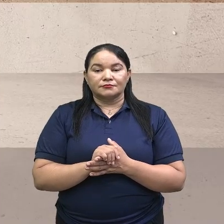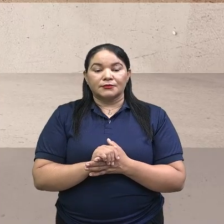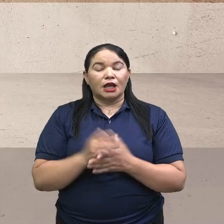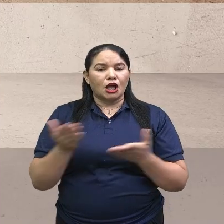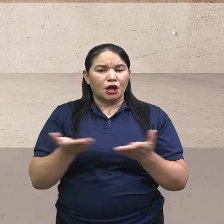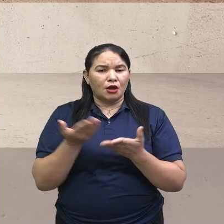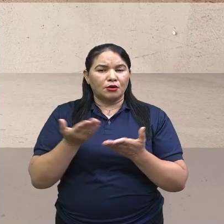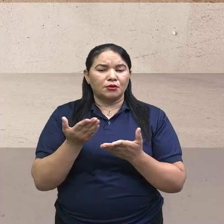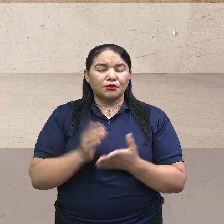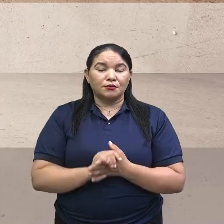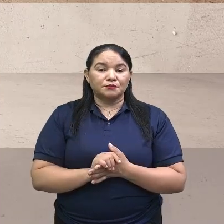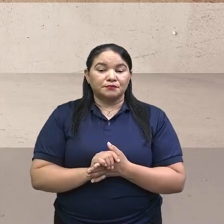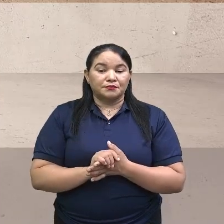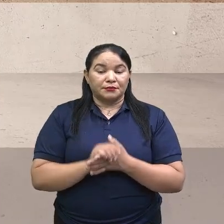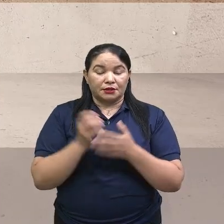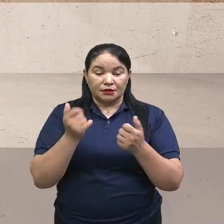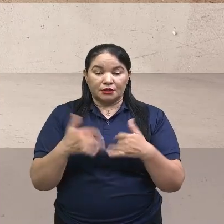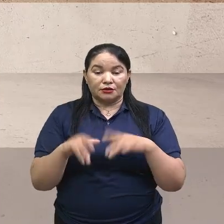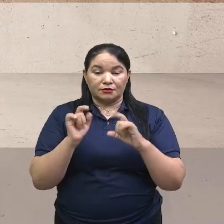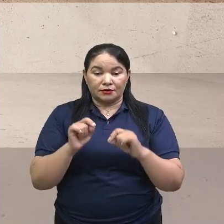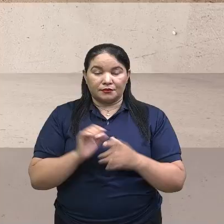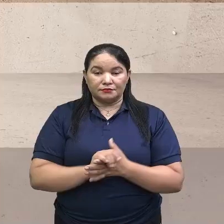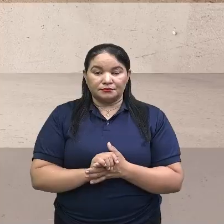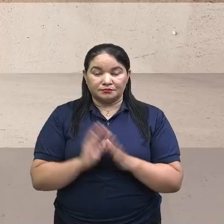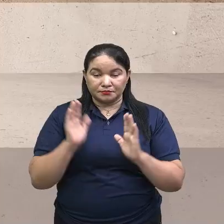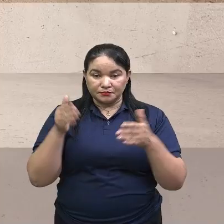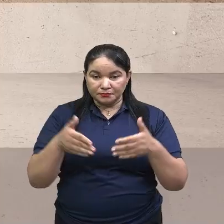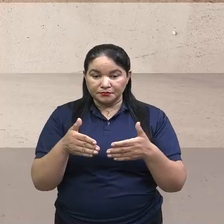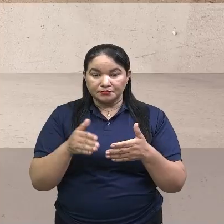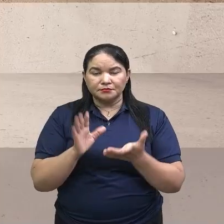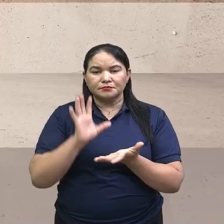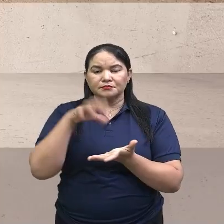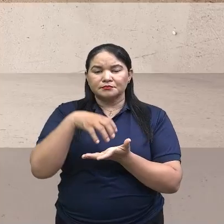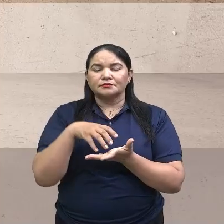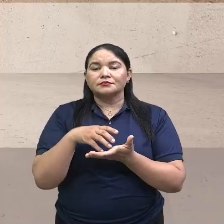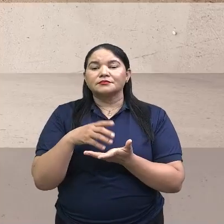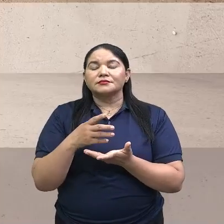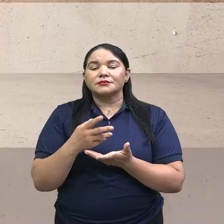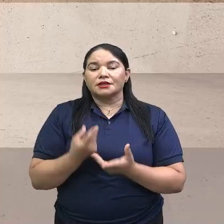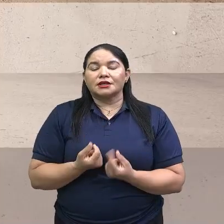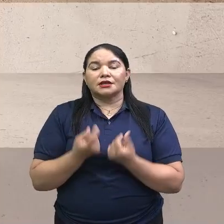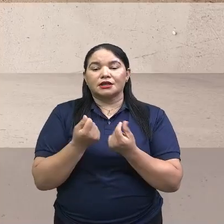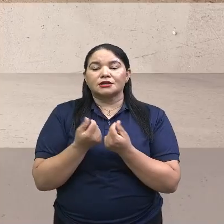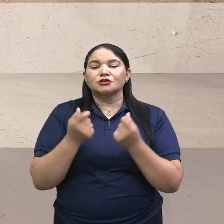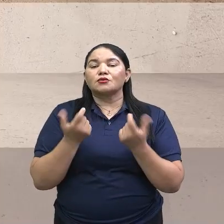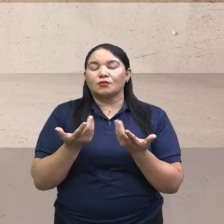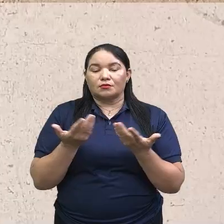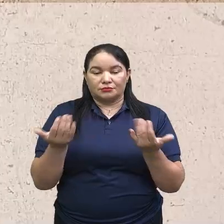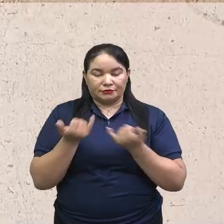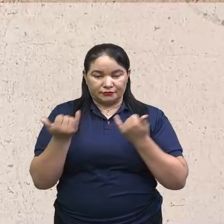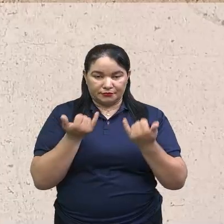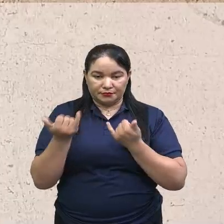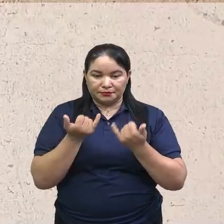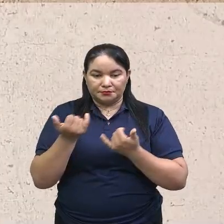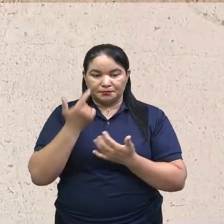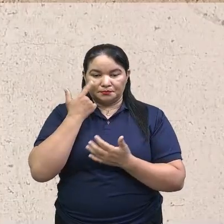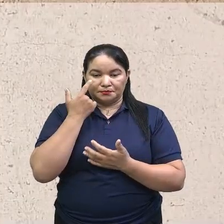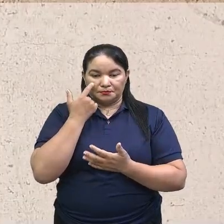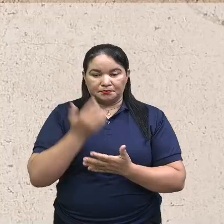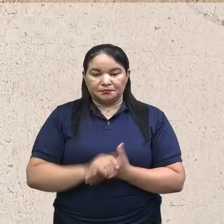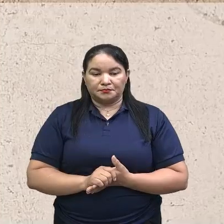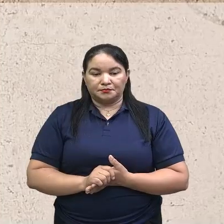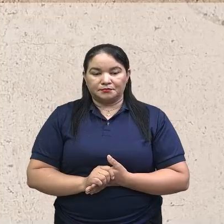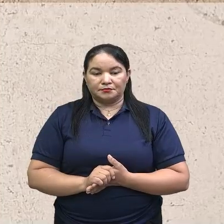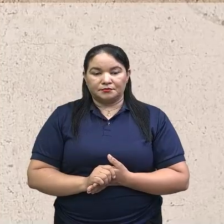Agora, vamos falar da concentração de riqueza no mundo. Vamos apresentar alguns dados. Olhem aqui.